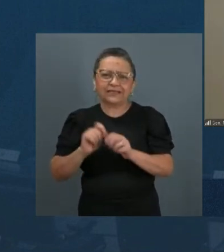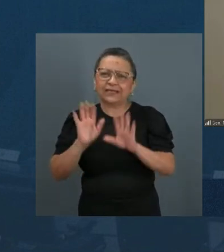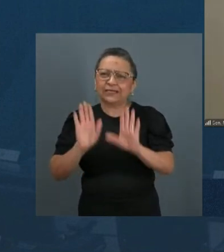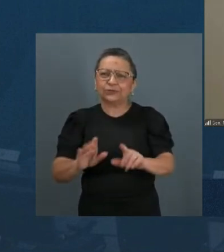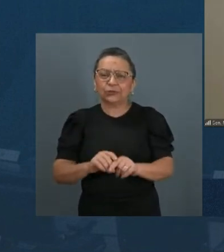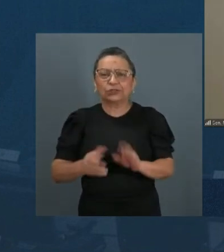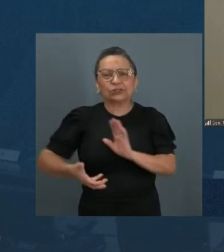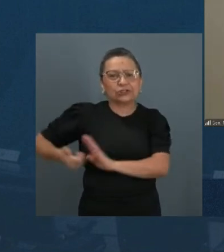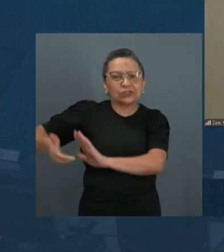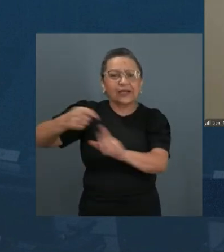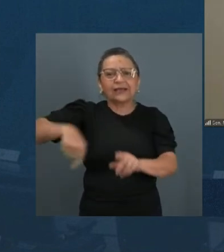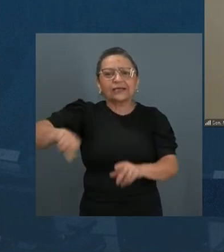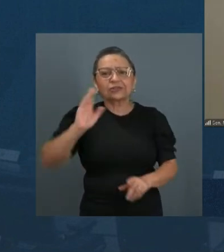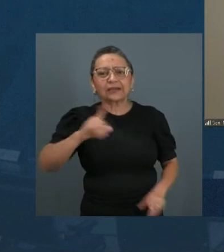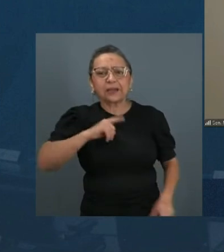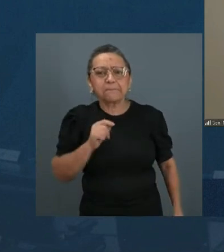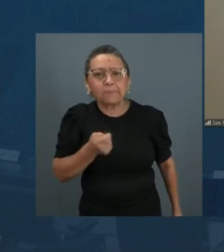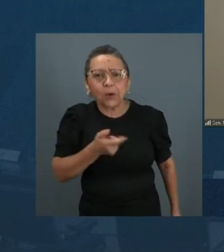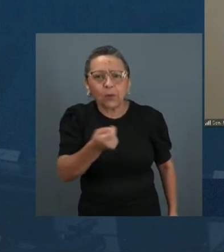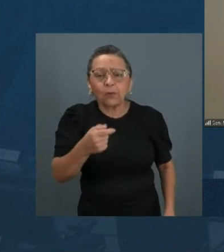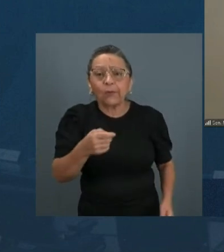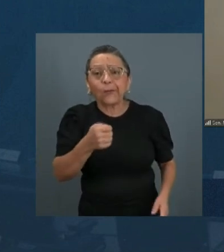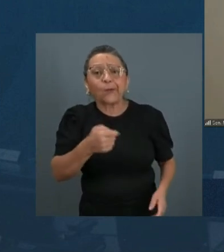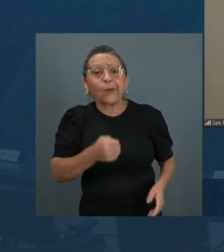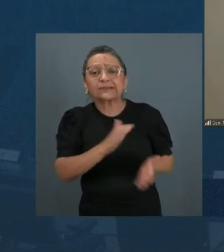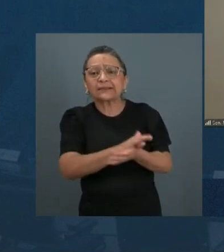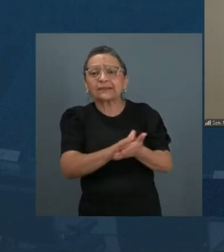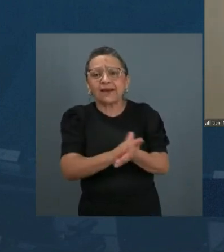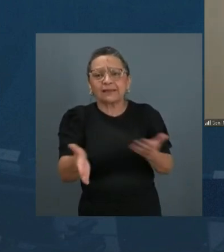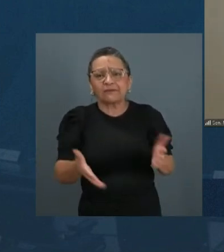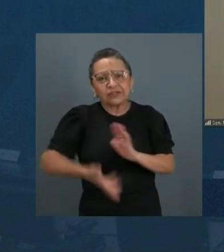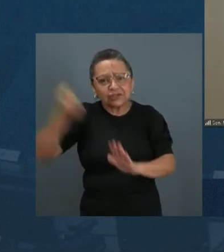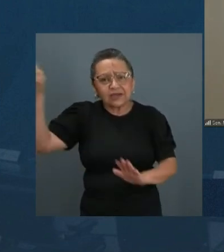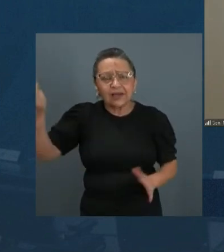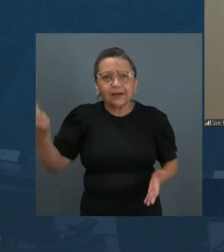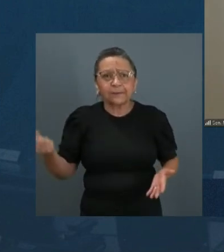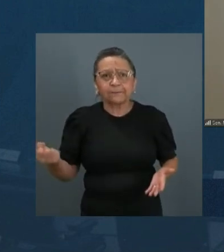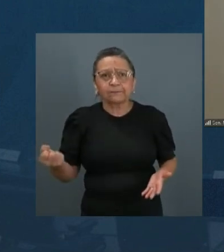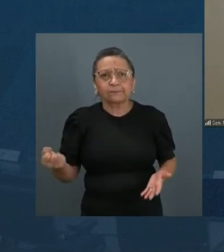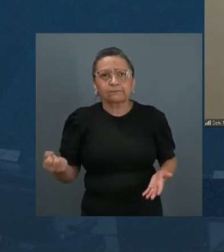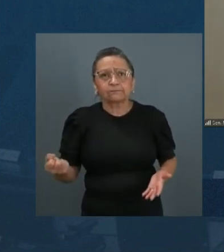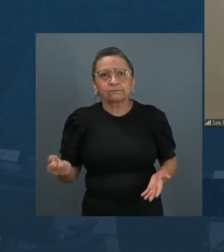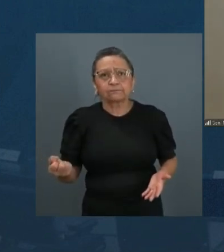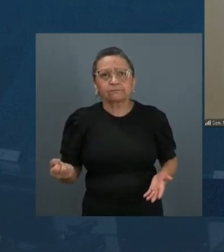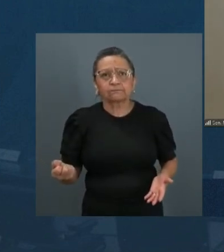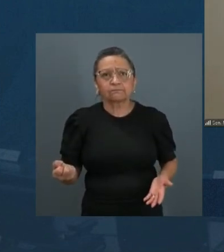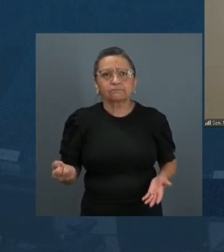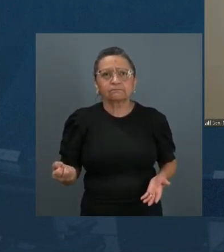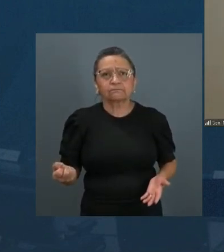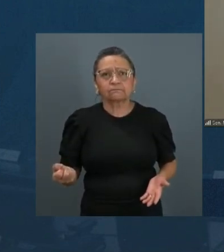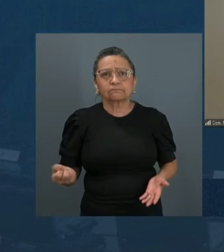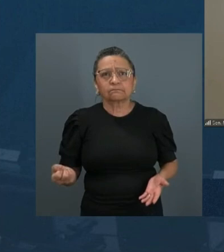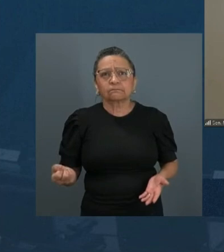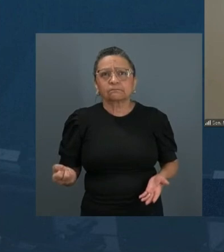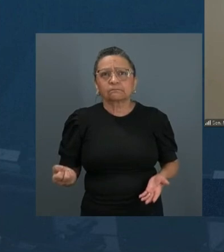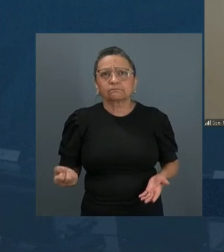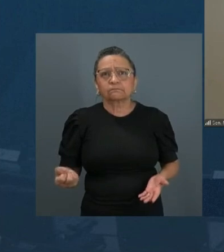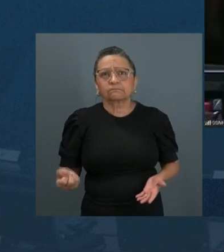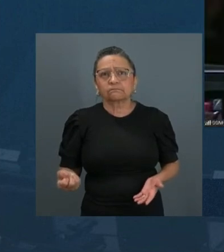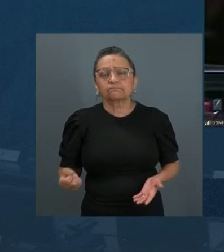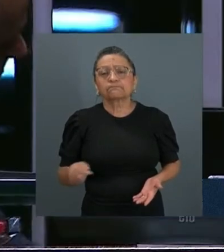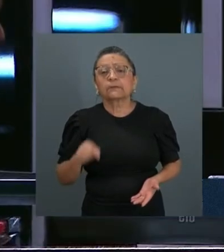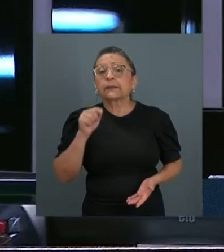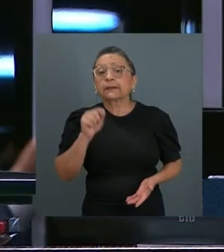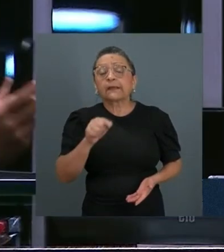tirar de quem tem pouco ou não tem nada. Eu já estou terminando, presidente. Obrigado, senadora Está errado,